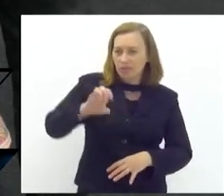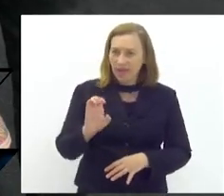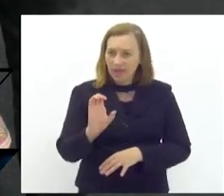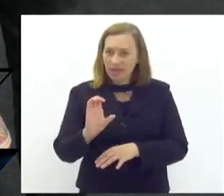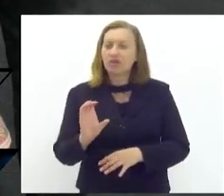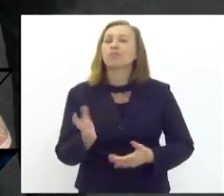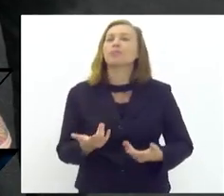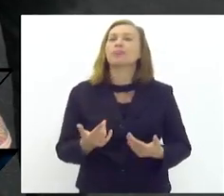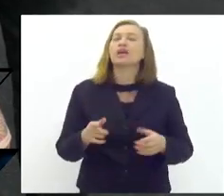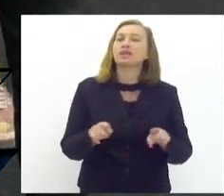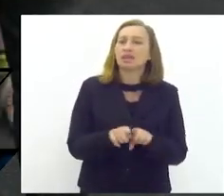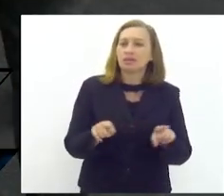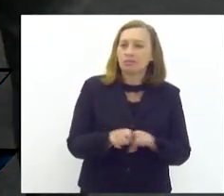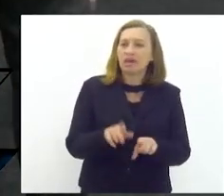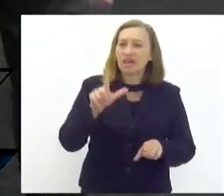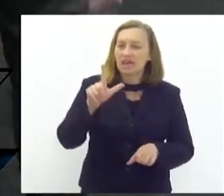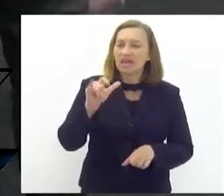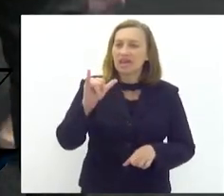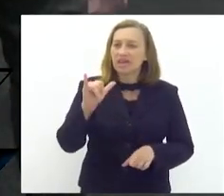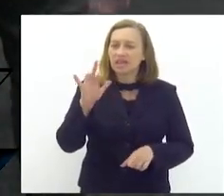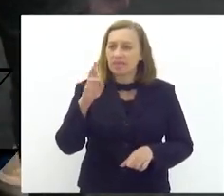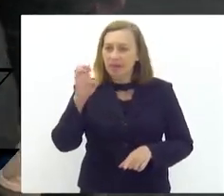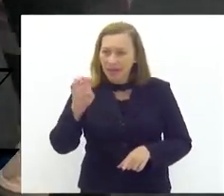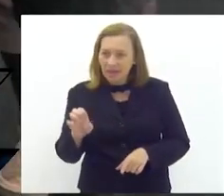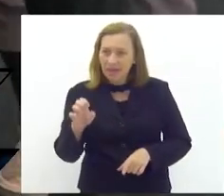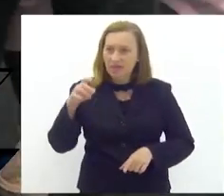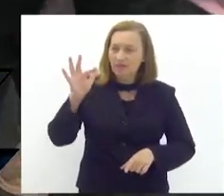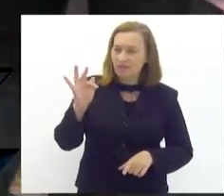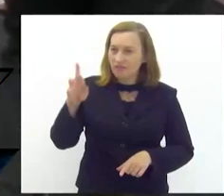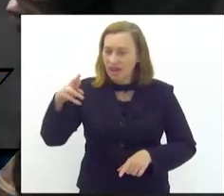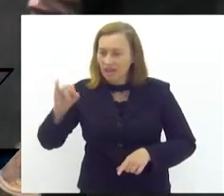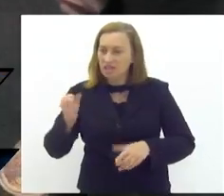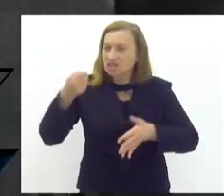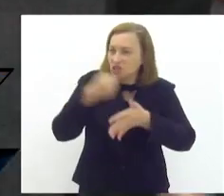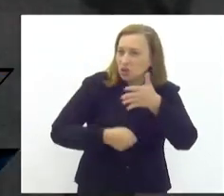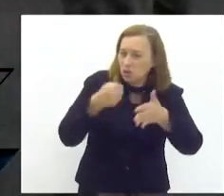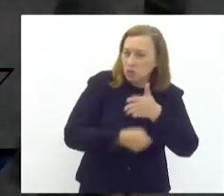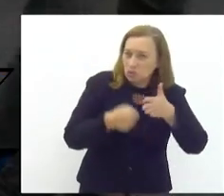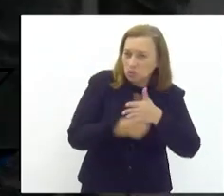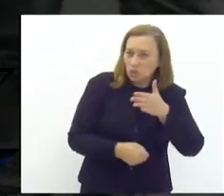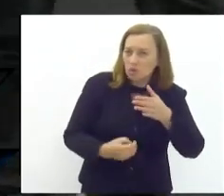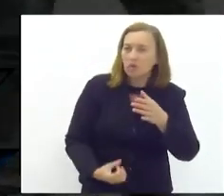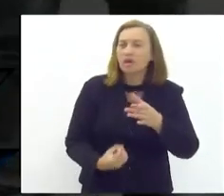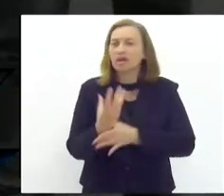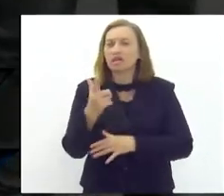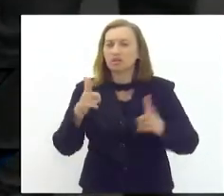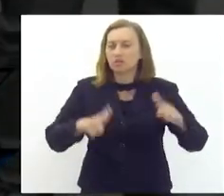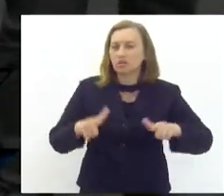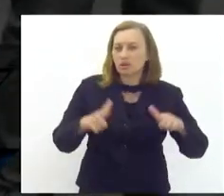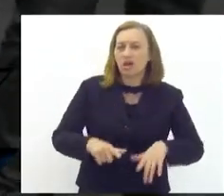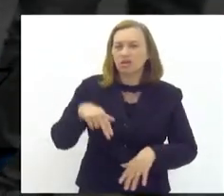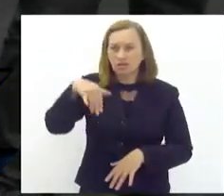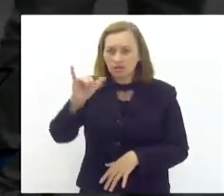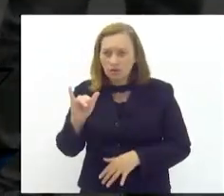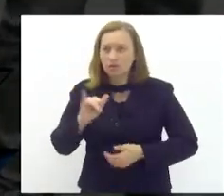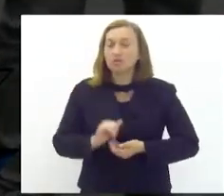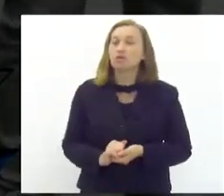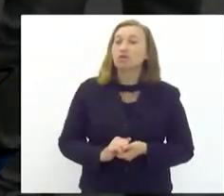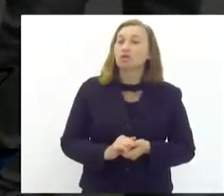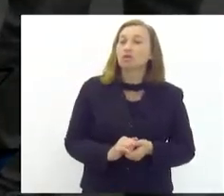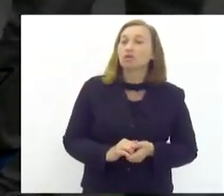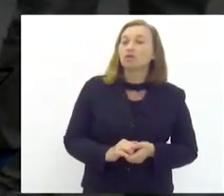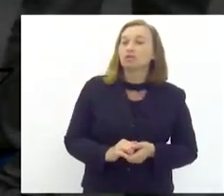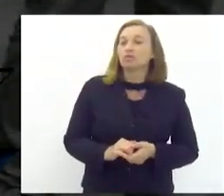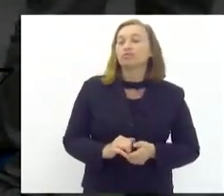Lindberg Farias que foi Prefeito e lutou muito para construir esse campo em Nova então durante o evento ficou